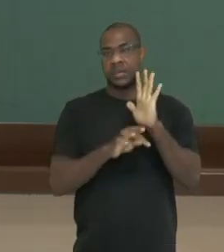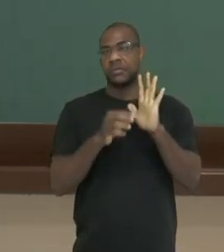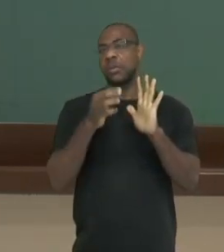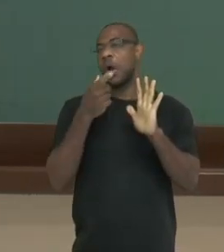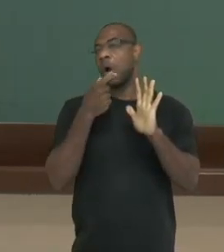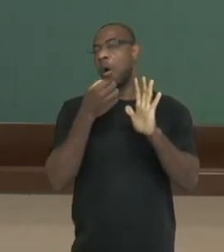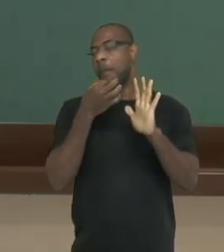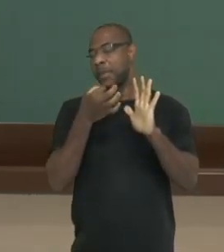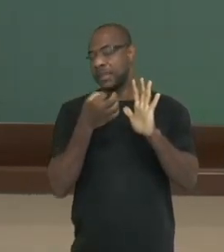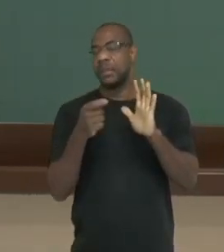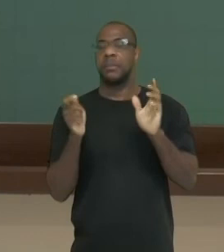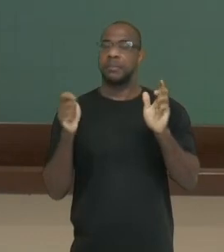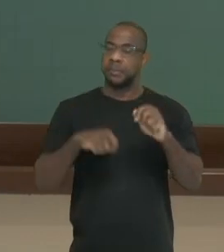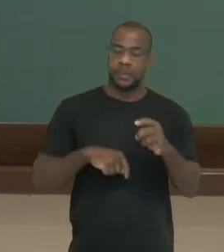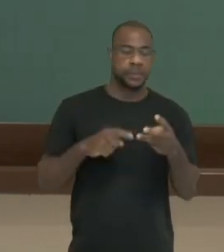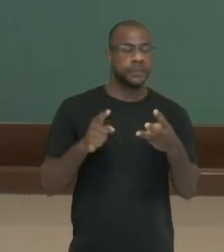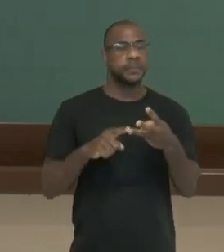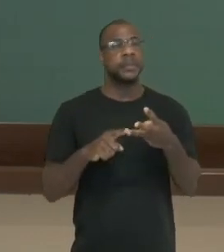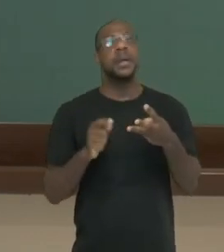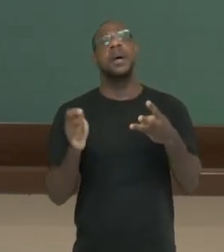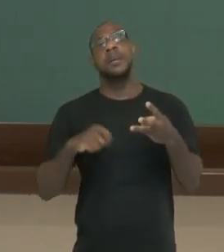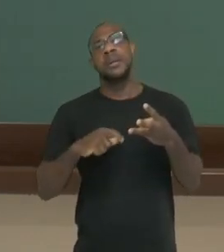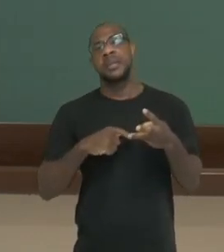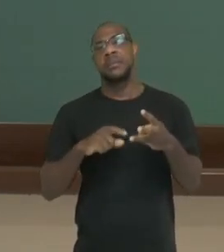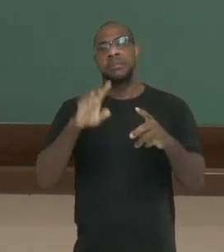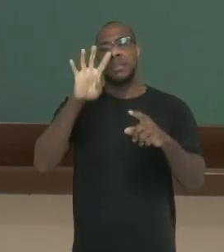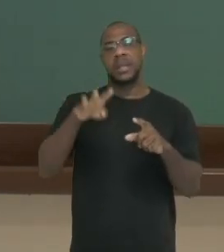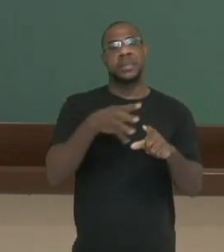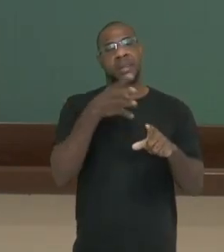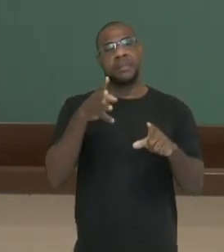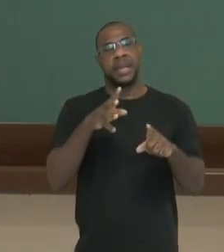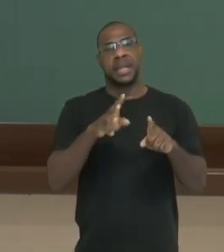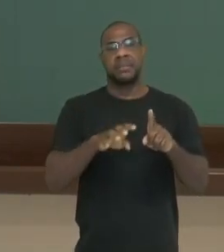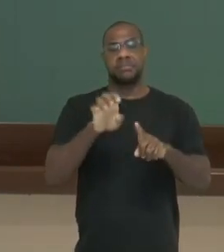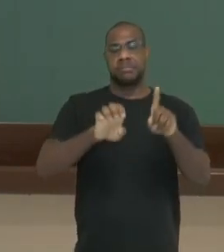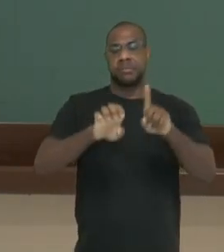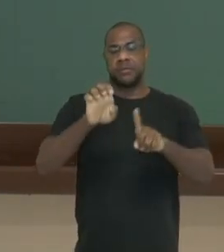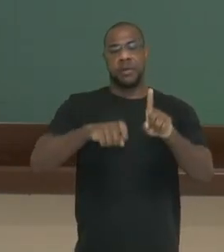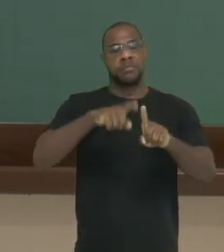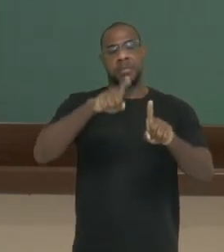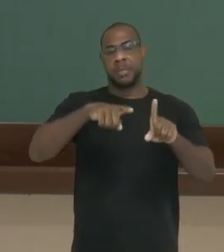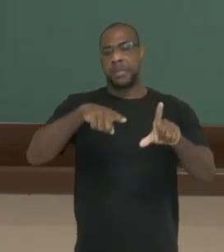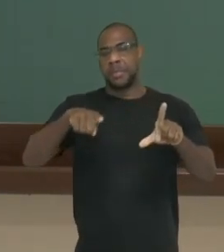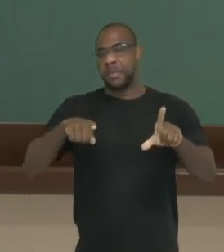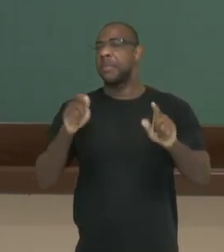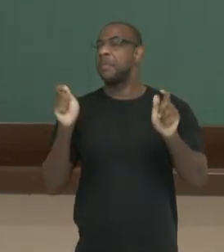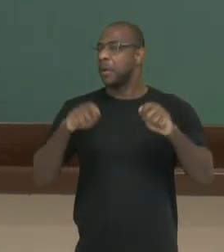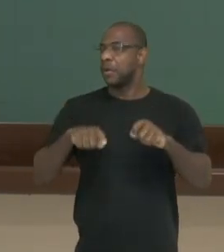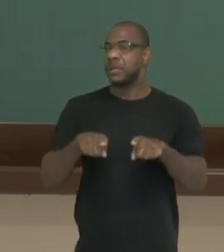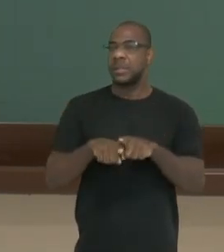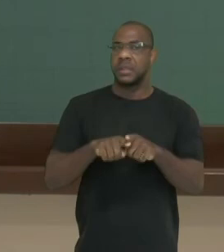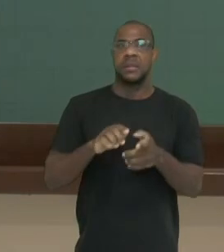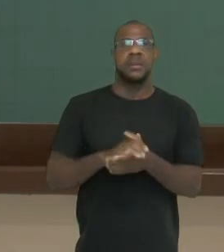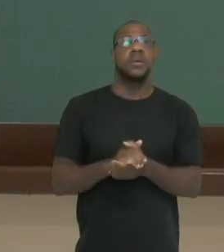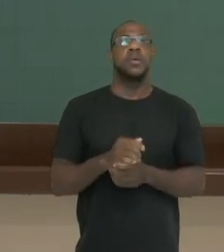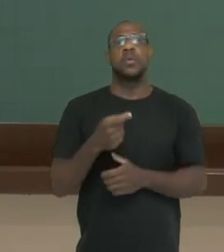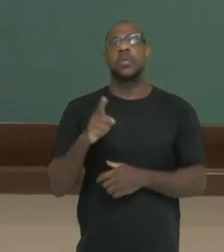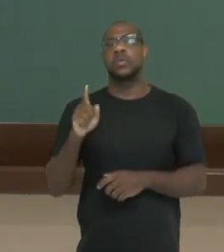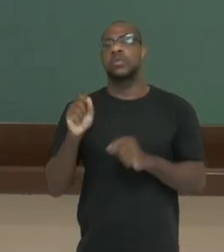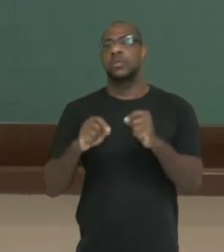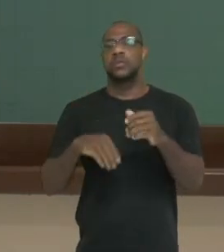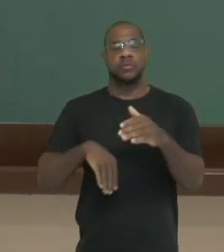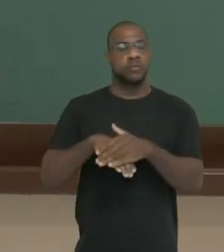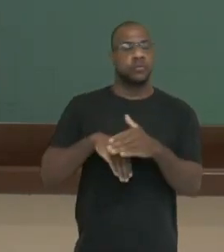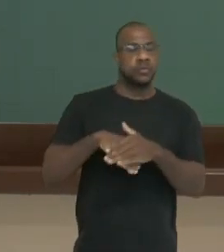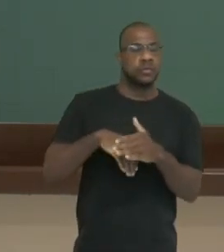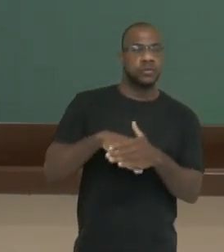assunto, de repente poderíamos ter também uma tabela contendo ali um título mostrando, por exemplo, as últimas vezes que os times de